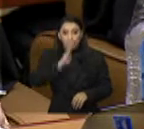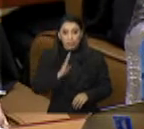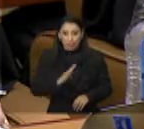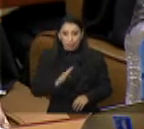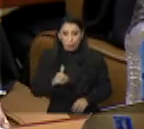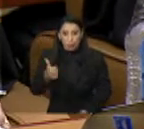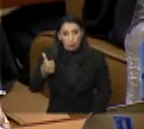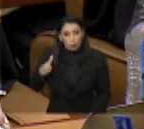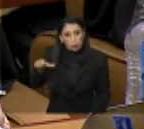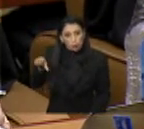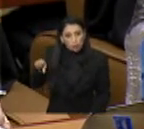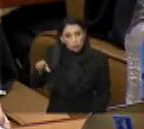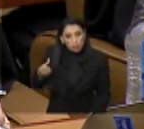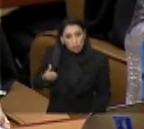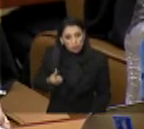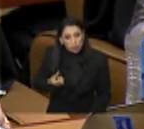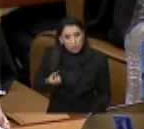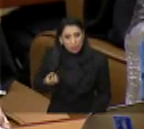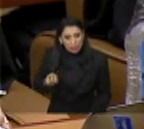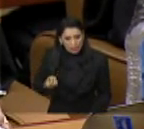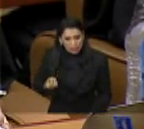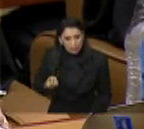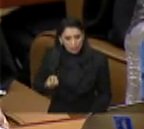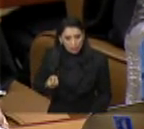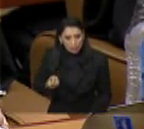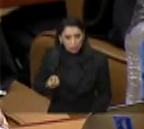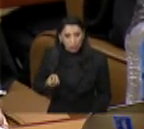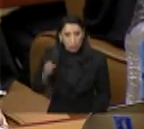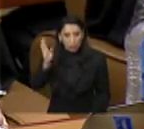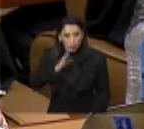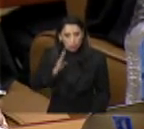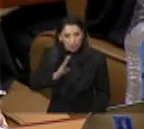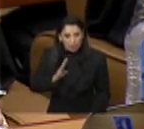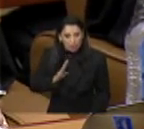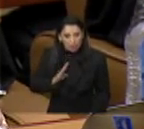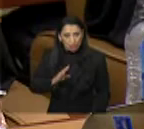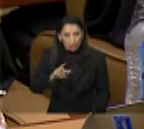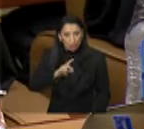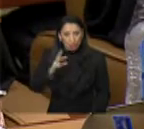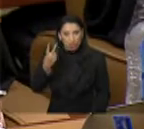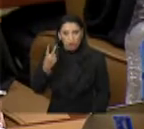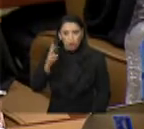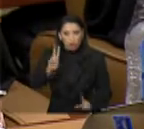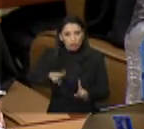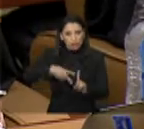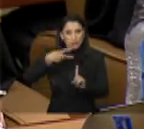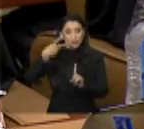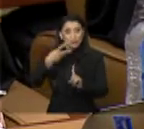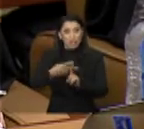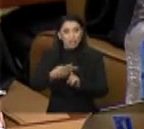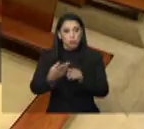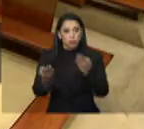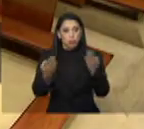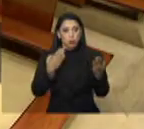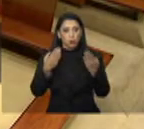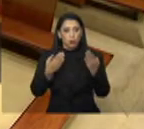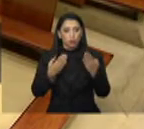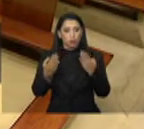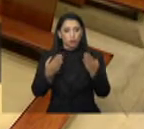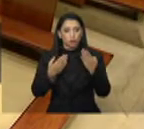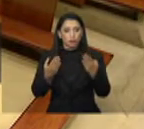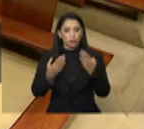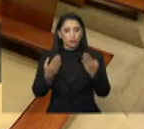1960 o Brasil tinha duas vezes e meia o PIB per capita da Coreia do Sul